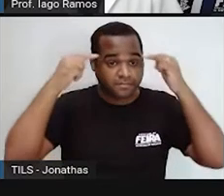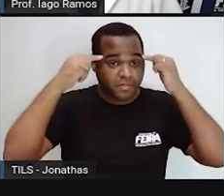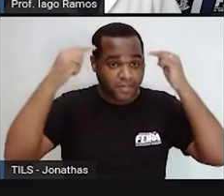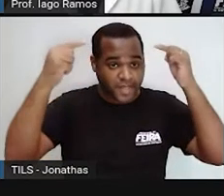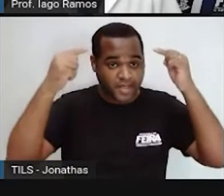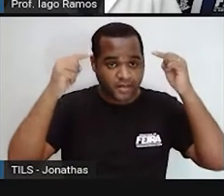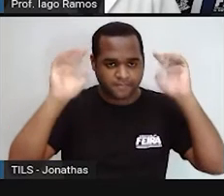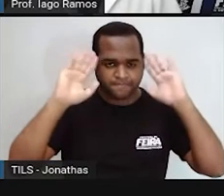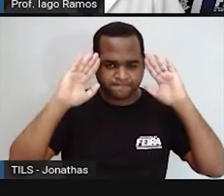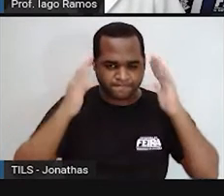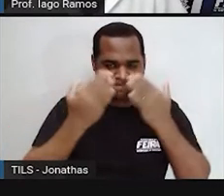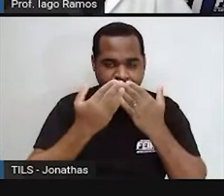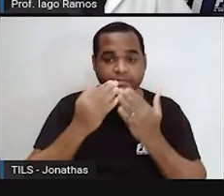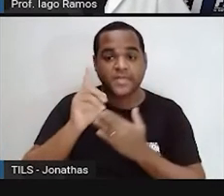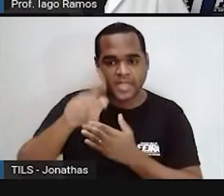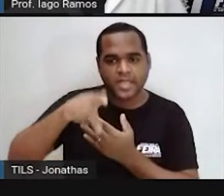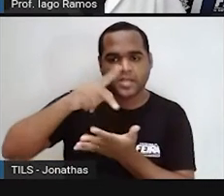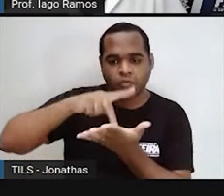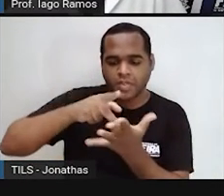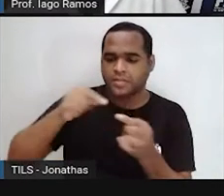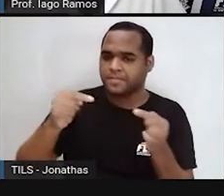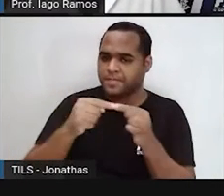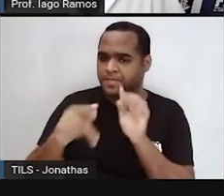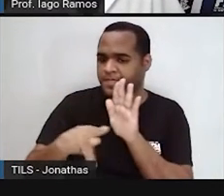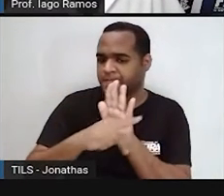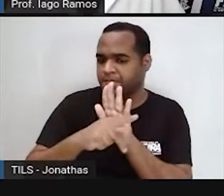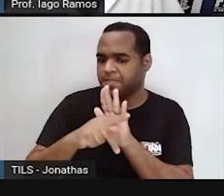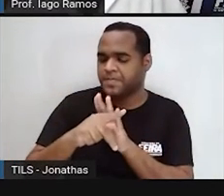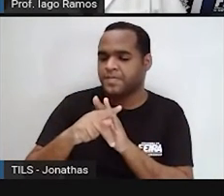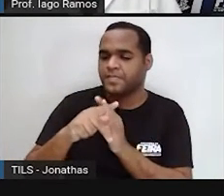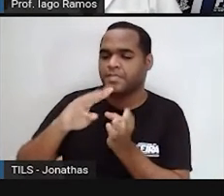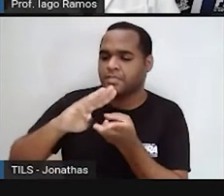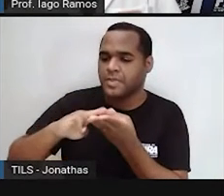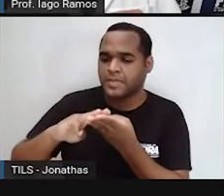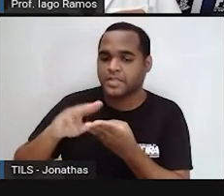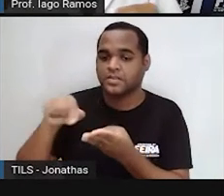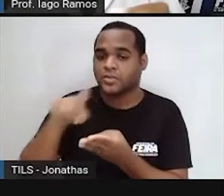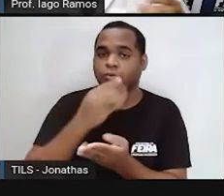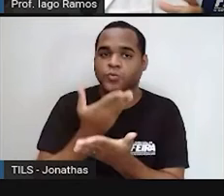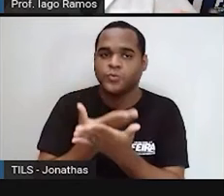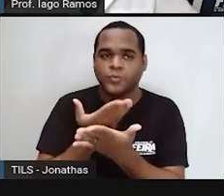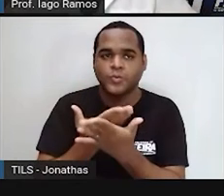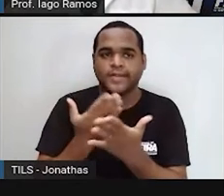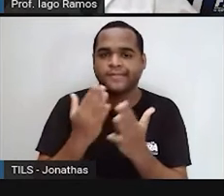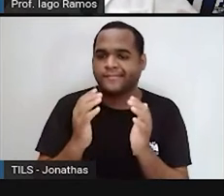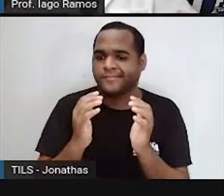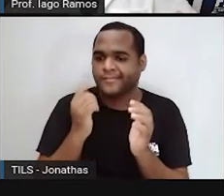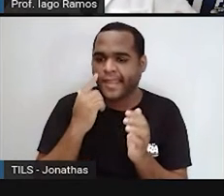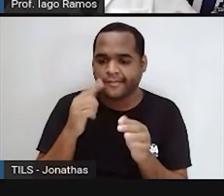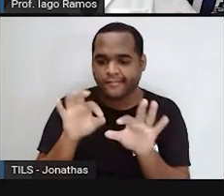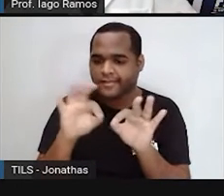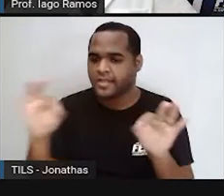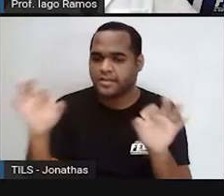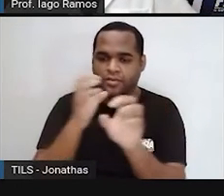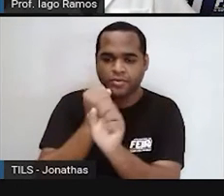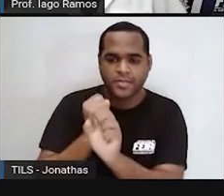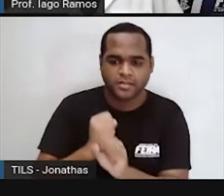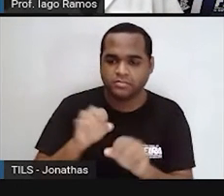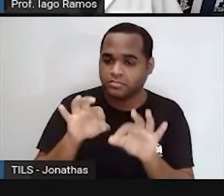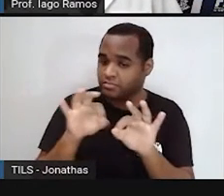a geometria vai ser a parte da matemática que estuda tudo que tem medida na terra Olha só